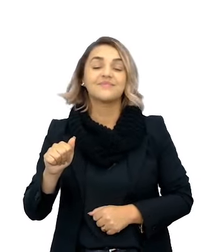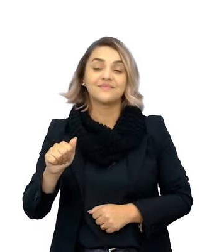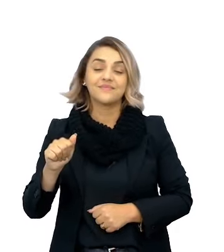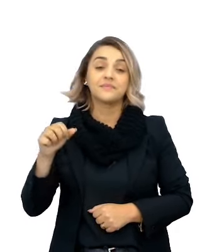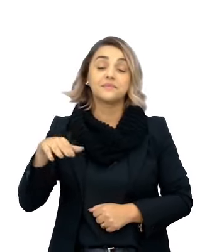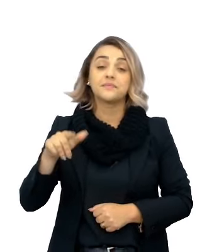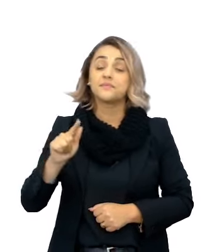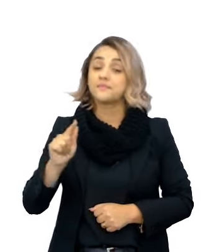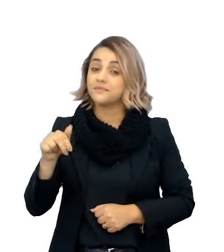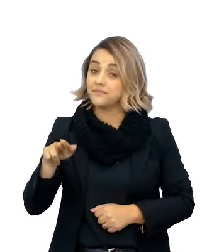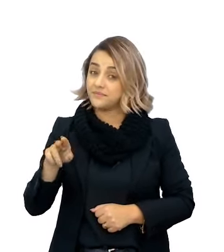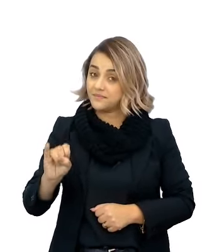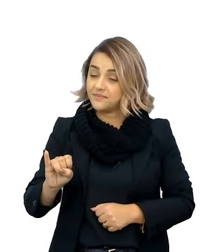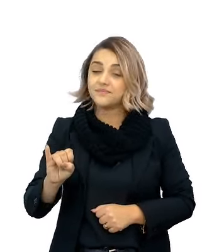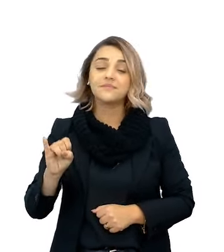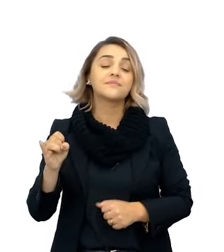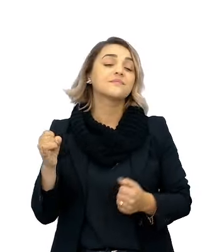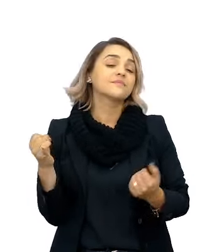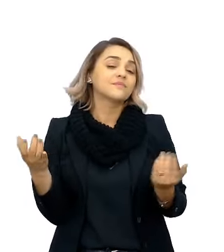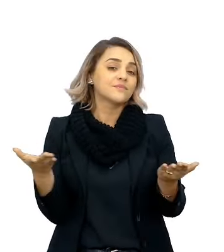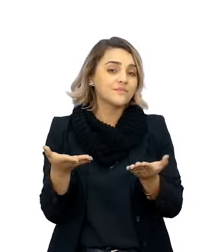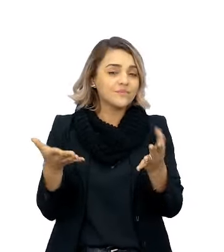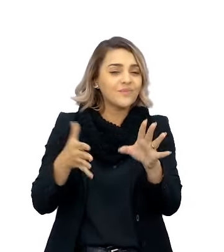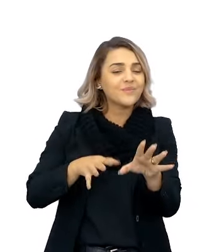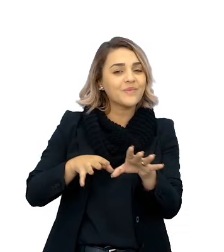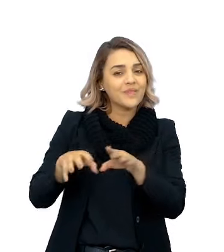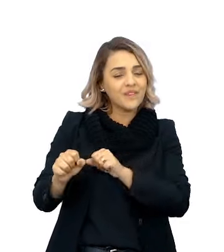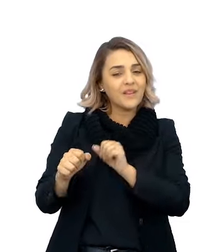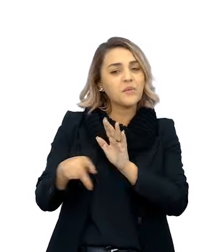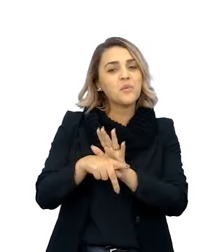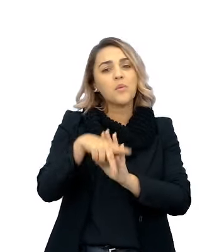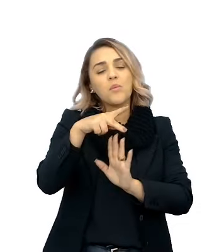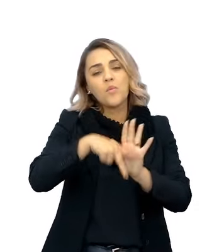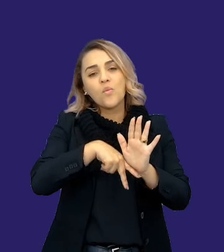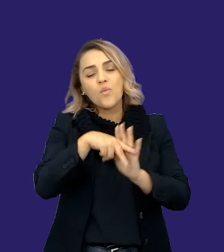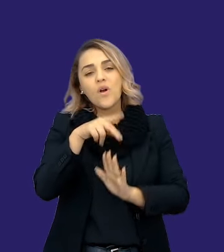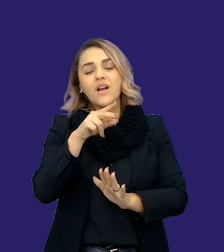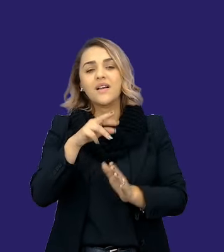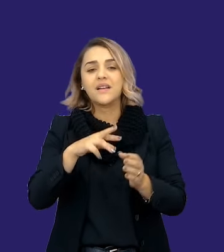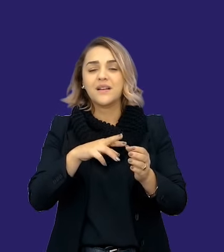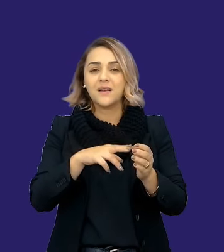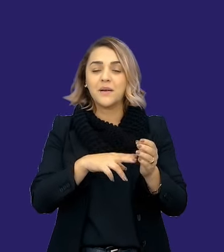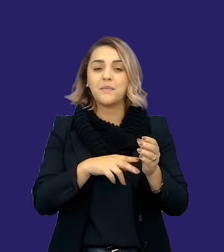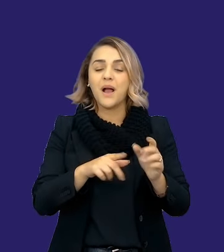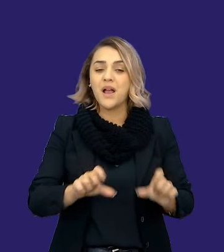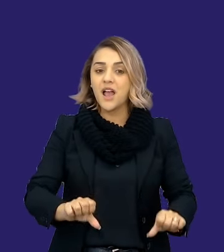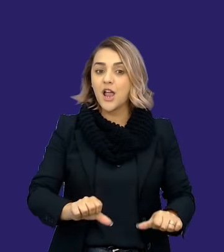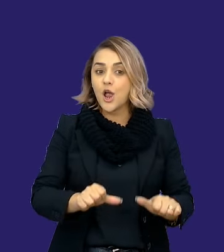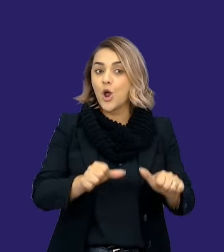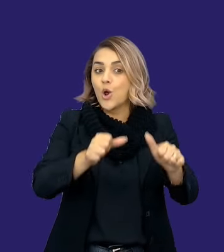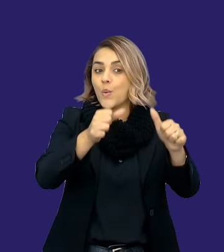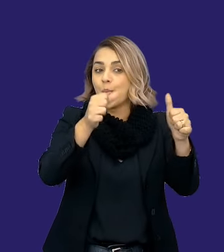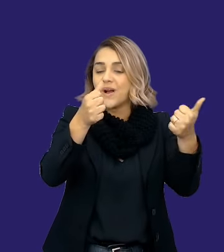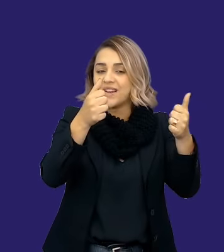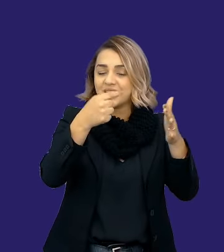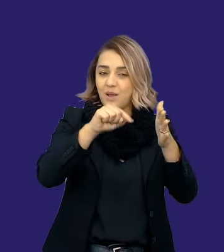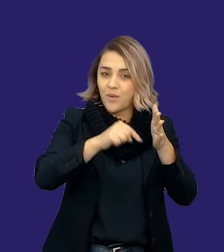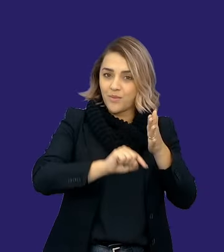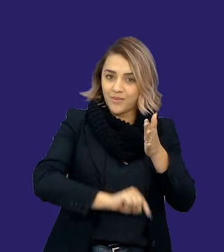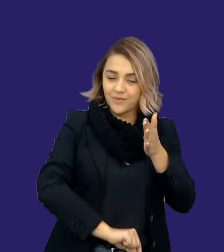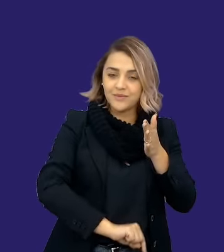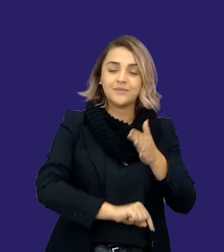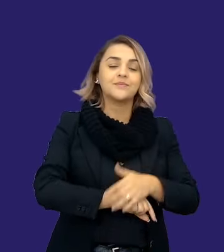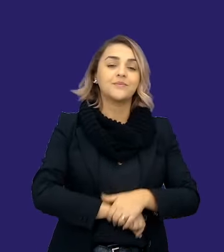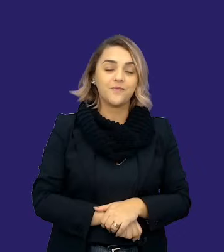nós estamos na formação do programa de recuperação e aprofundamento. Então, se vocês puderem, quem